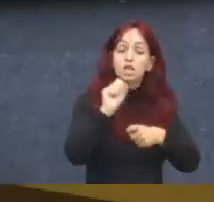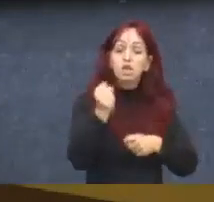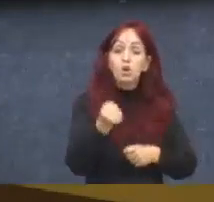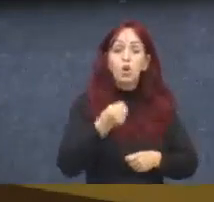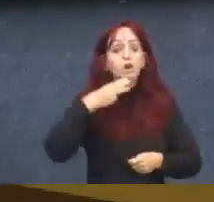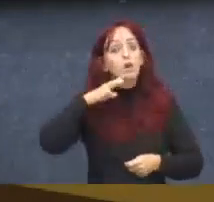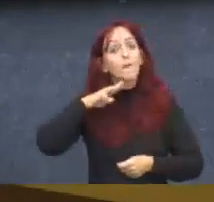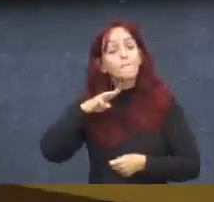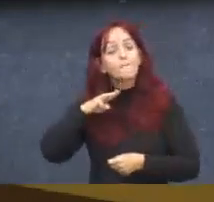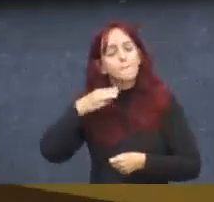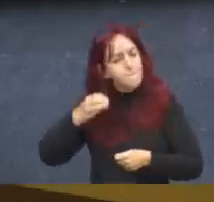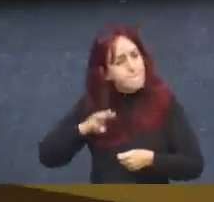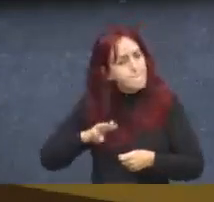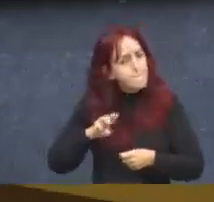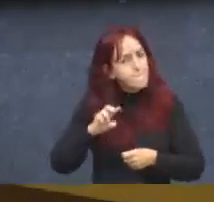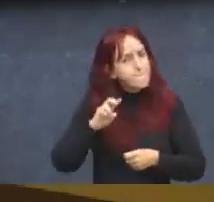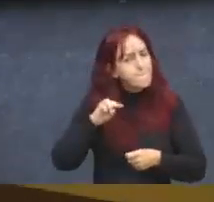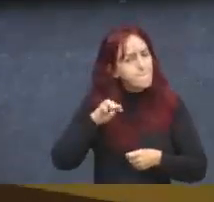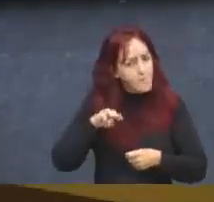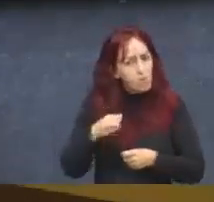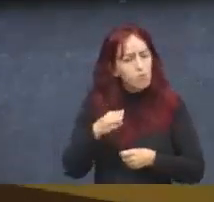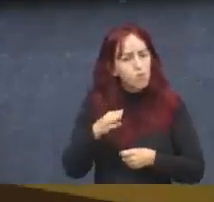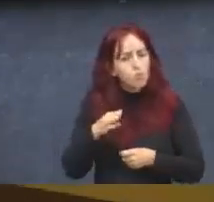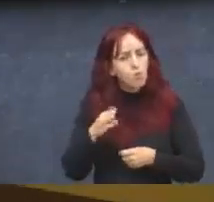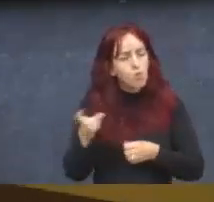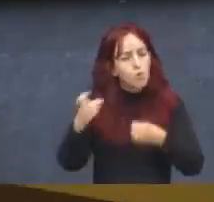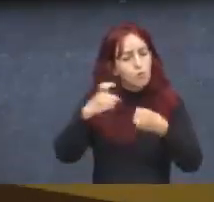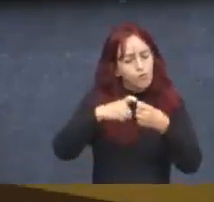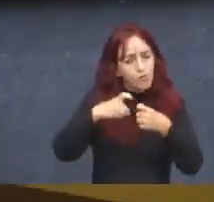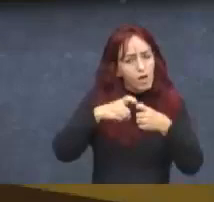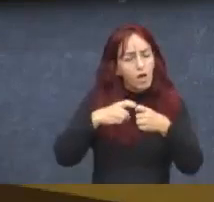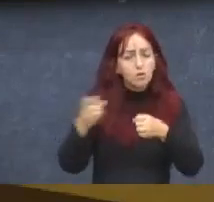no Brasil. Sem contar, né, gente, da vacinação. Bolsonaro